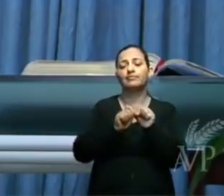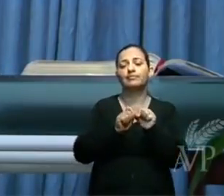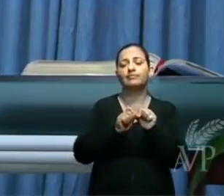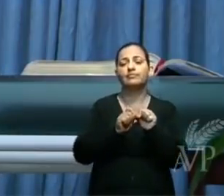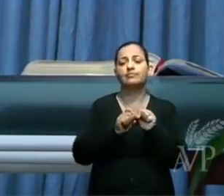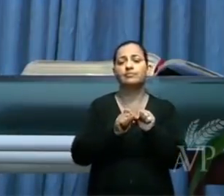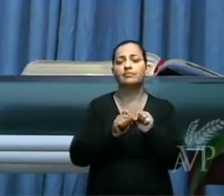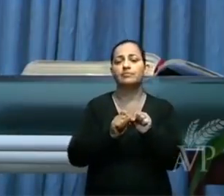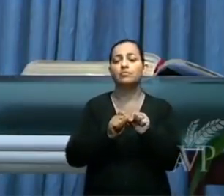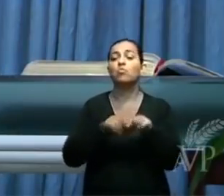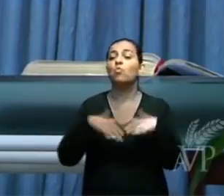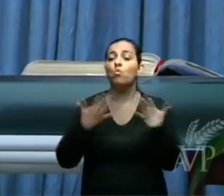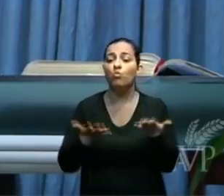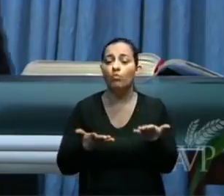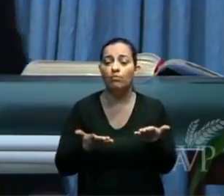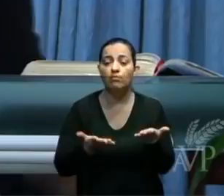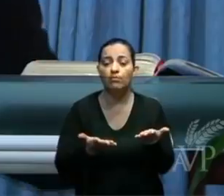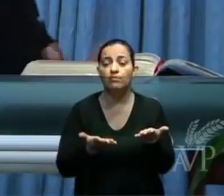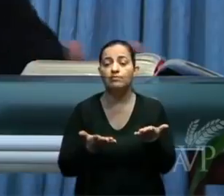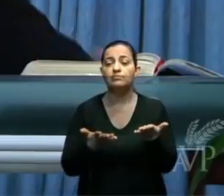ela qual